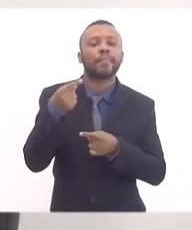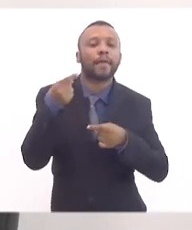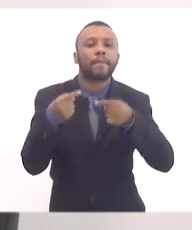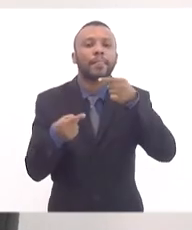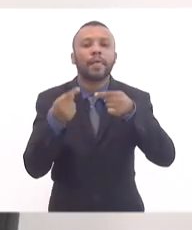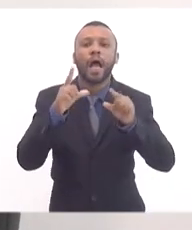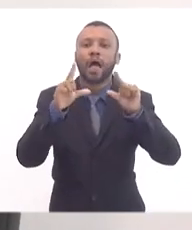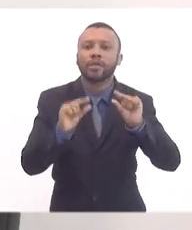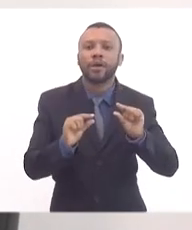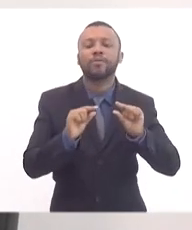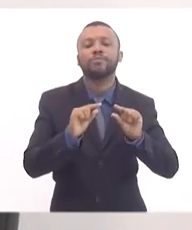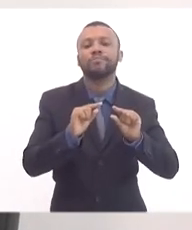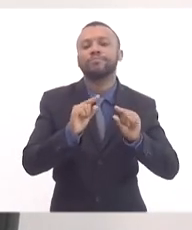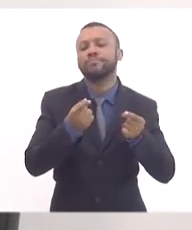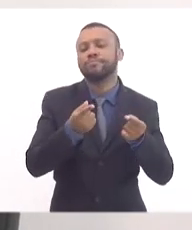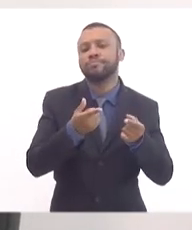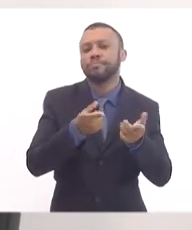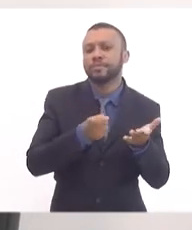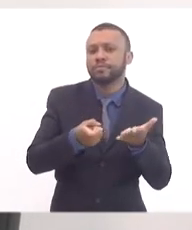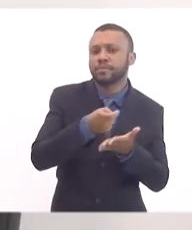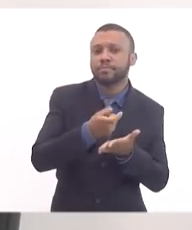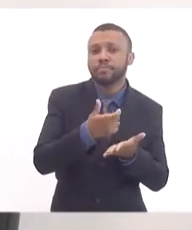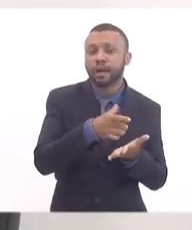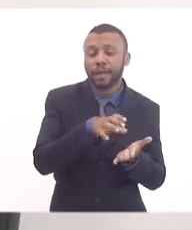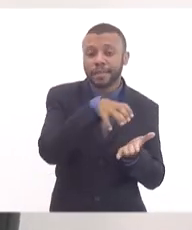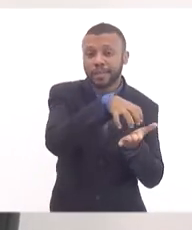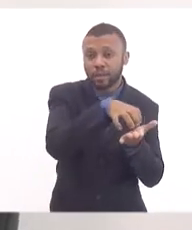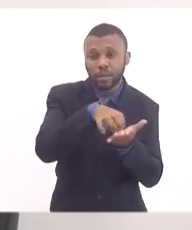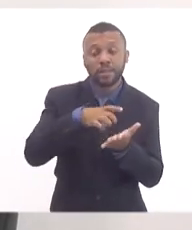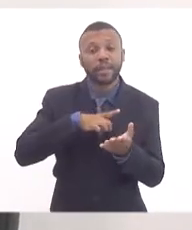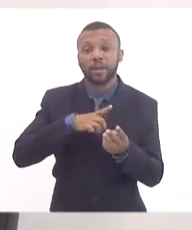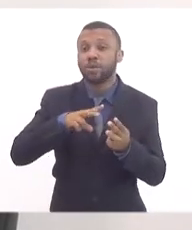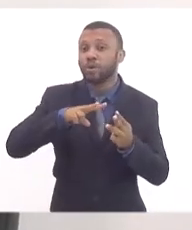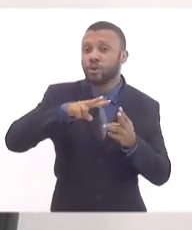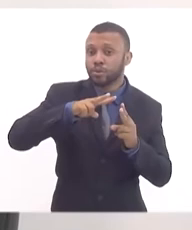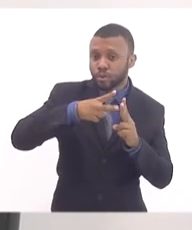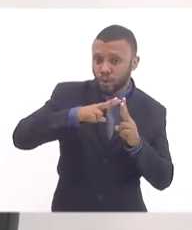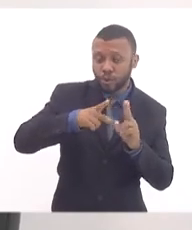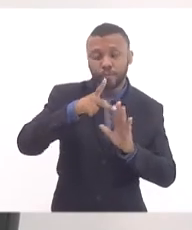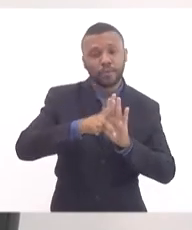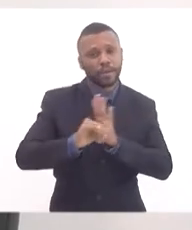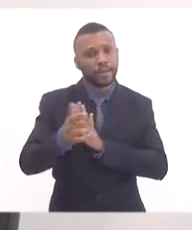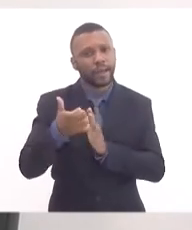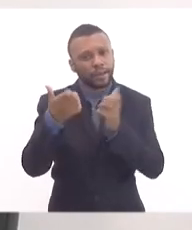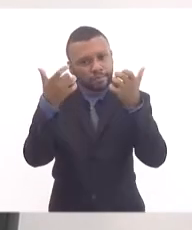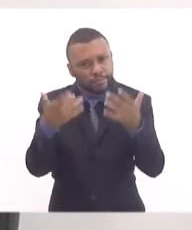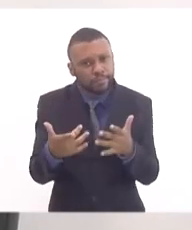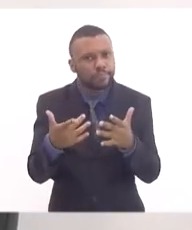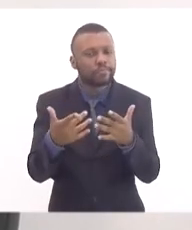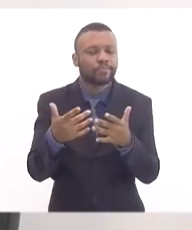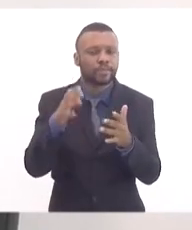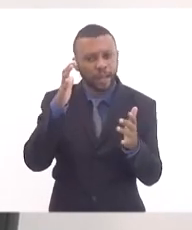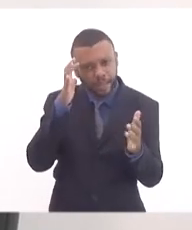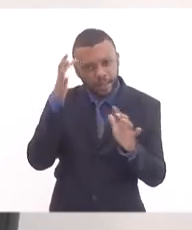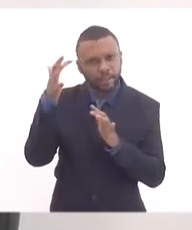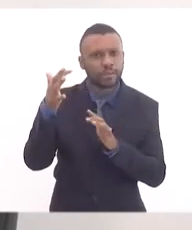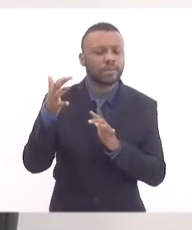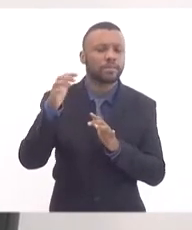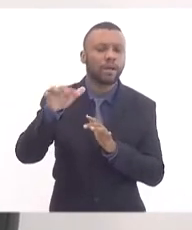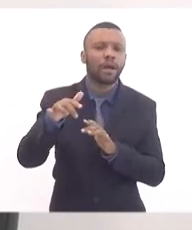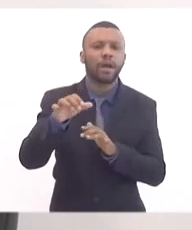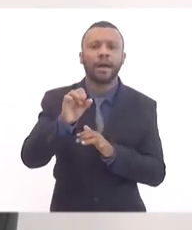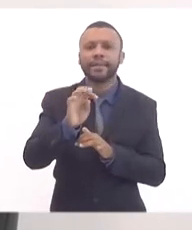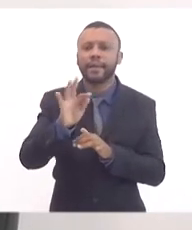redução tributária para setores Eu tenho dois peles aqui que querem trazer efetividade a recente decisão do STF que